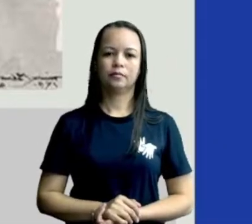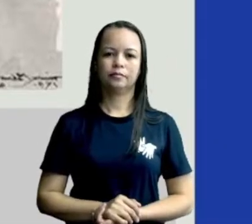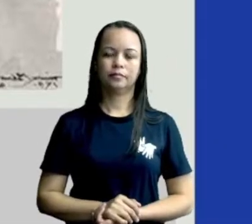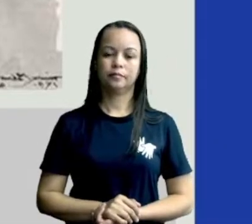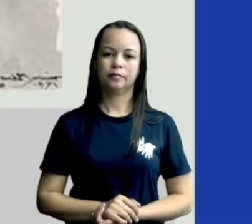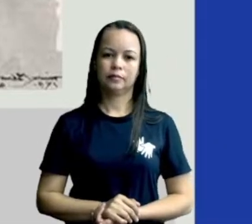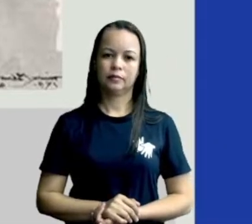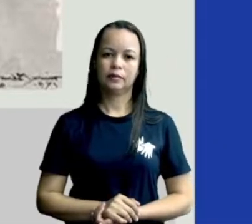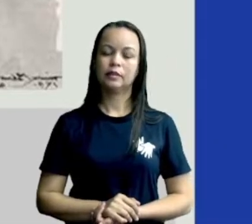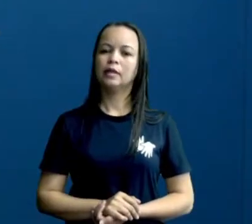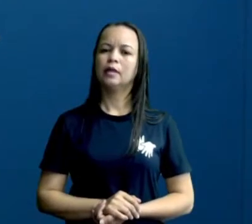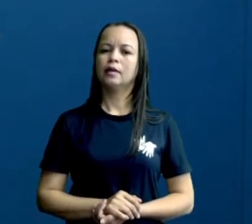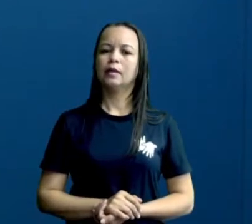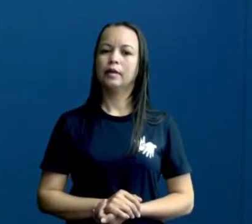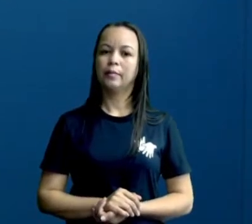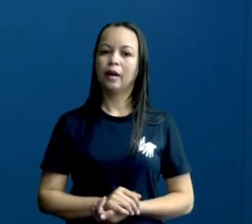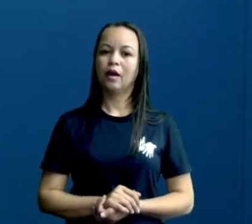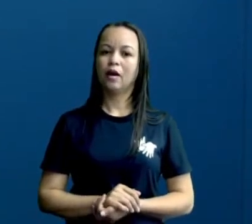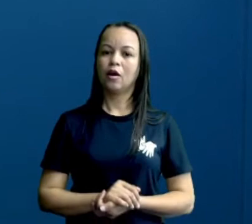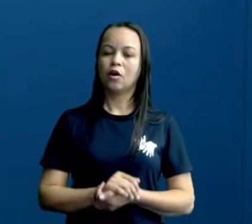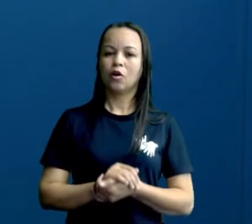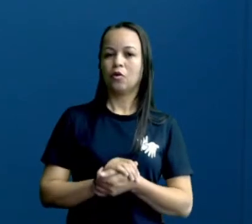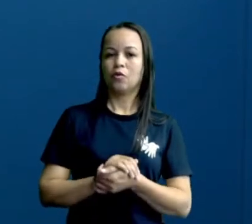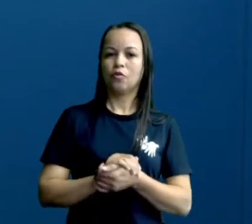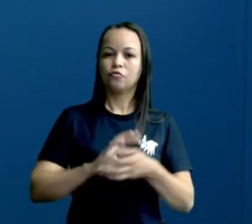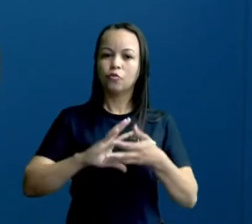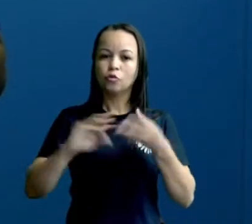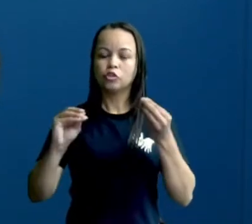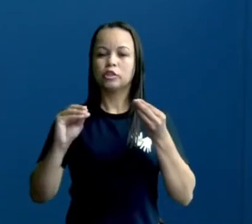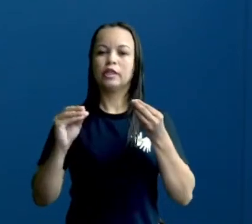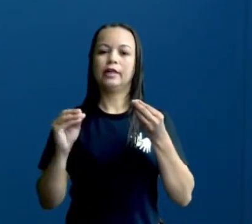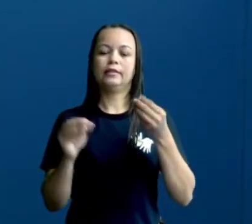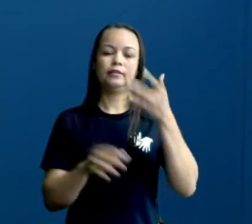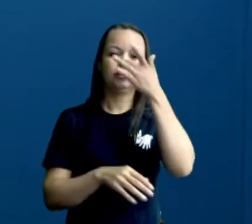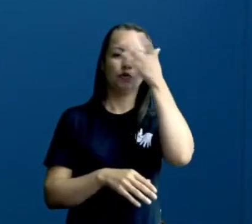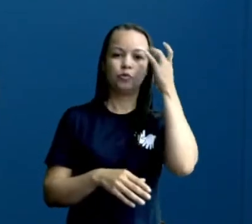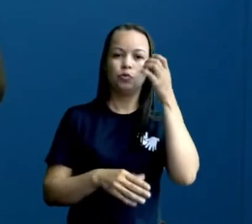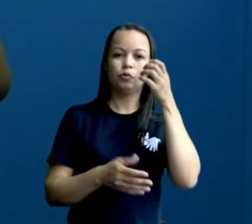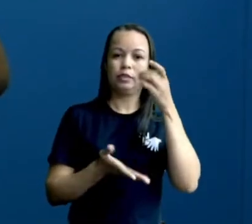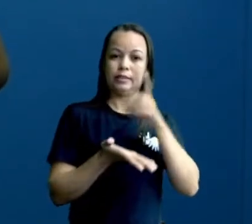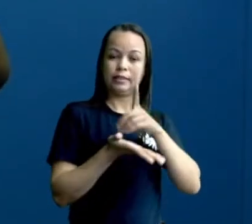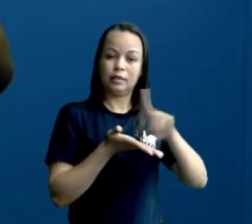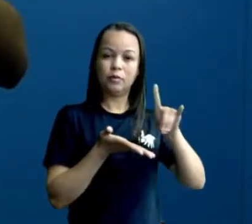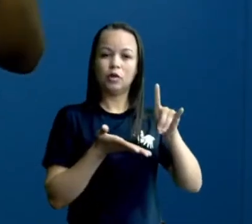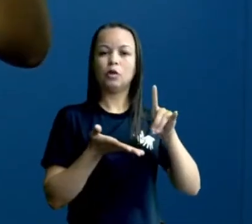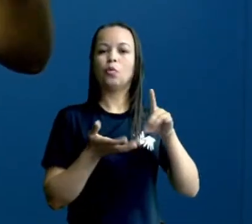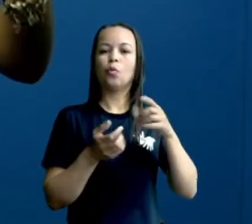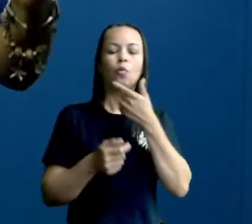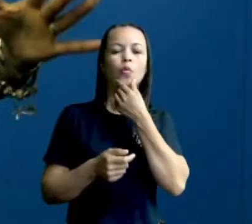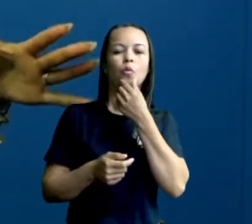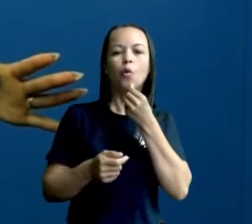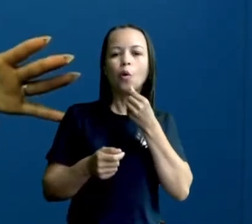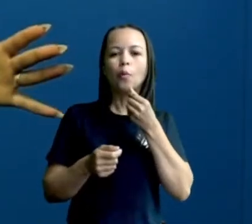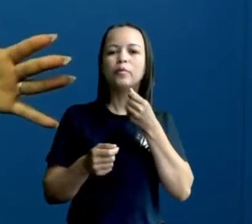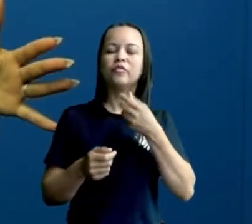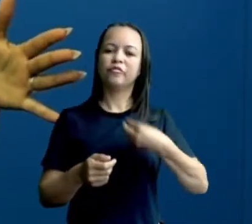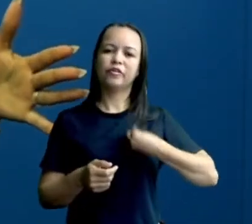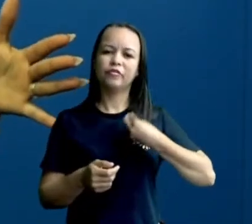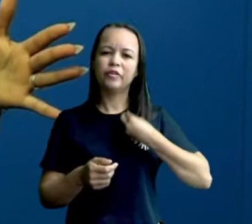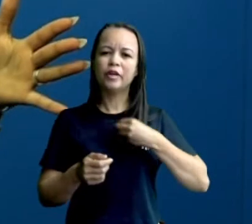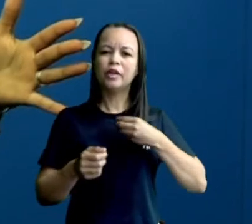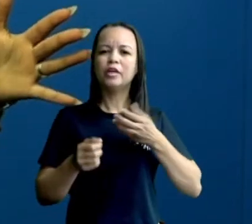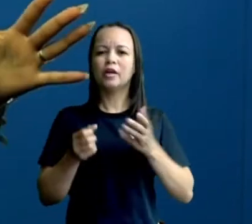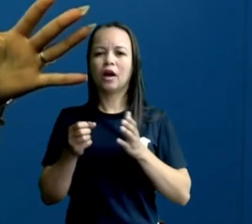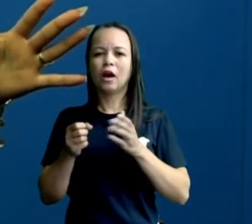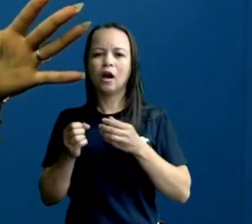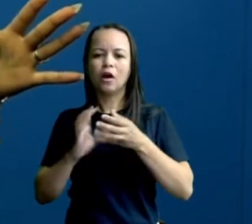E aí, para escapar dos inimigos, pessoal, Fernandes Vieira ele vivia se escondendo e fugindo pelo interior da mata, por